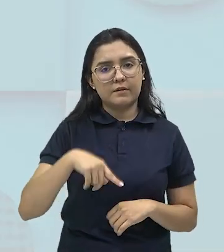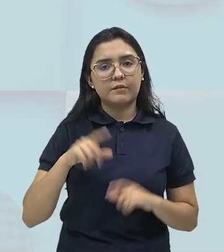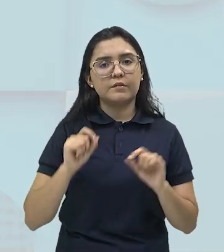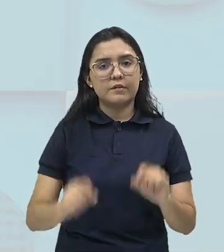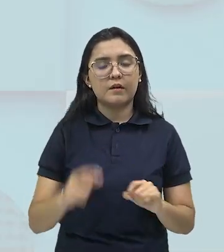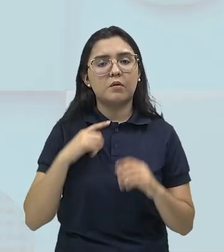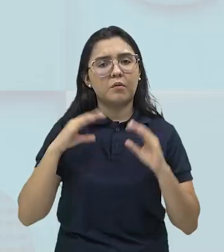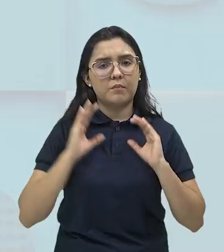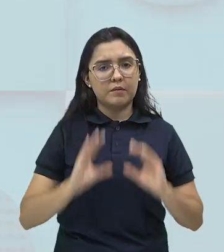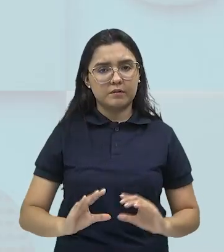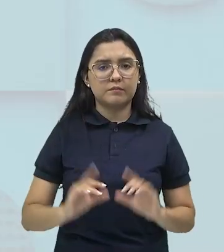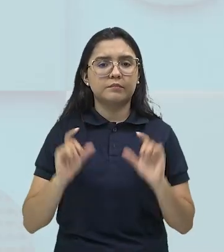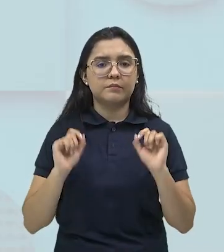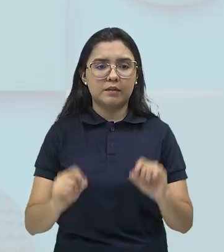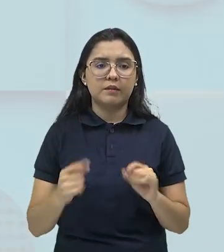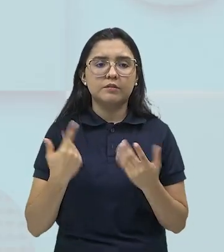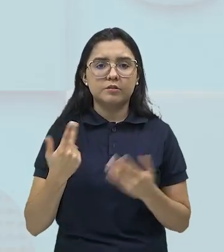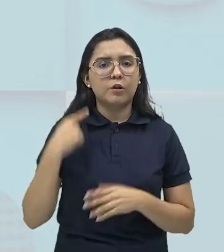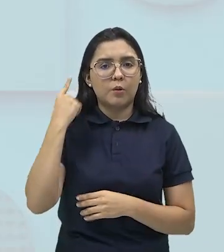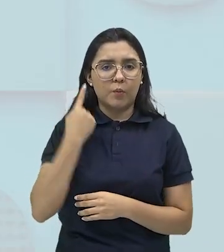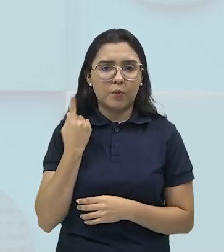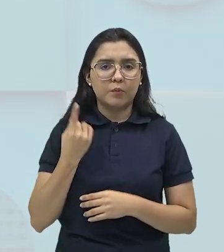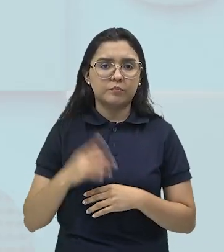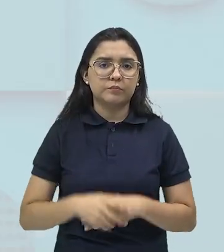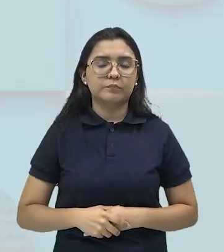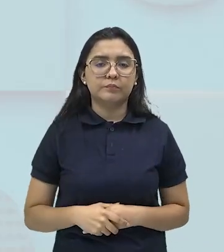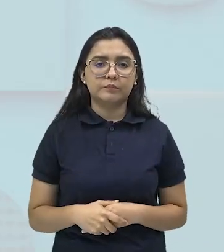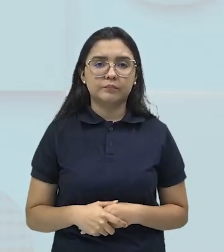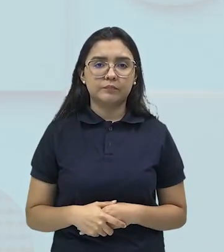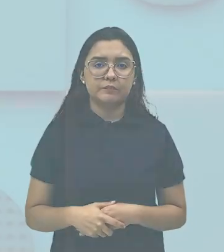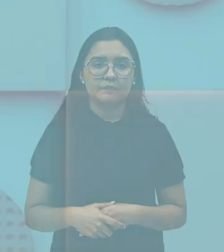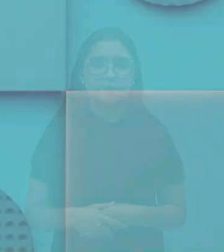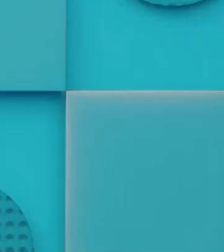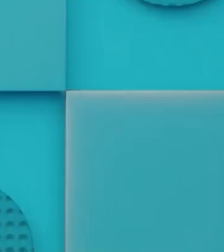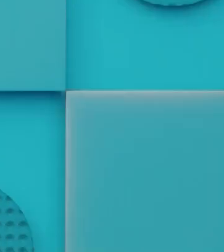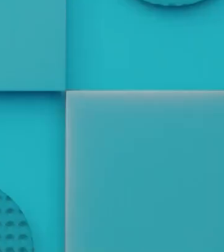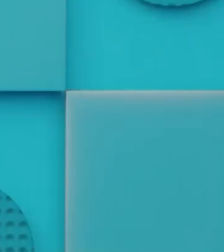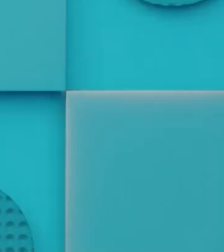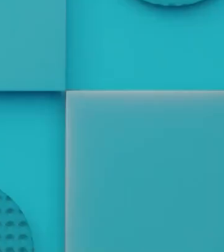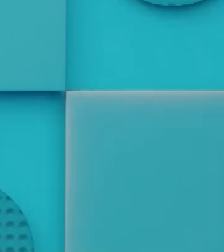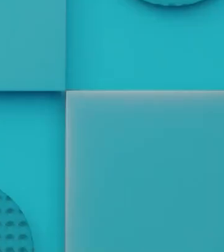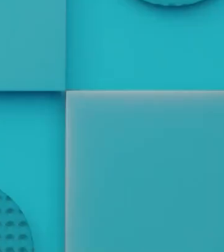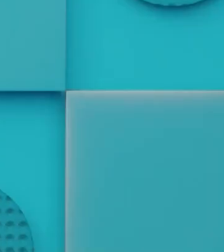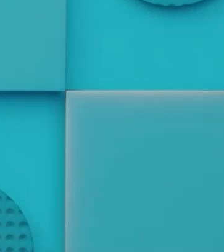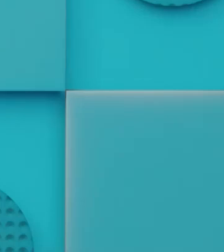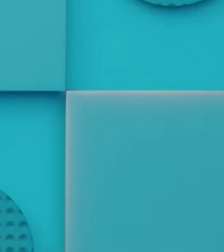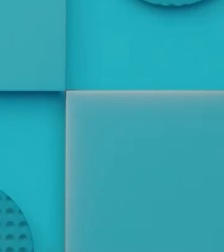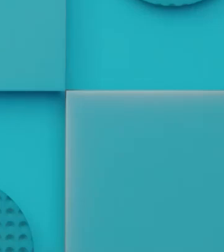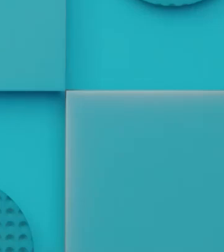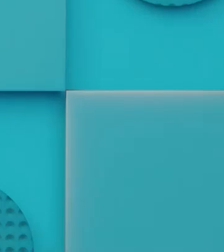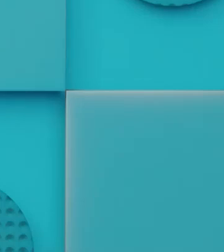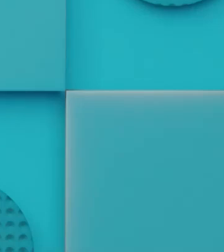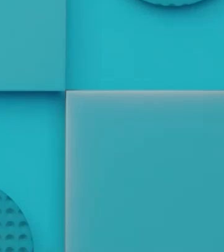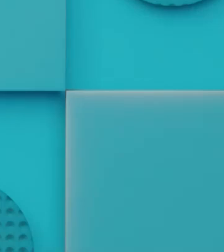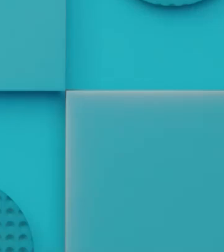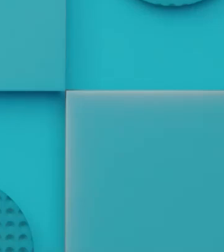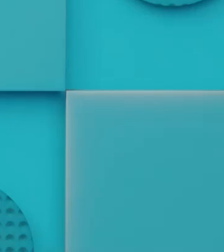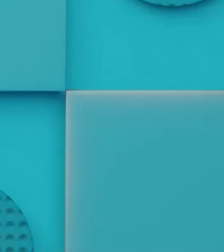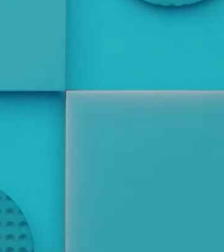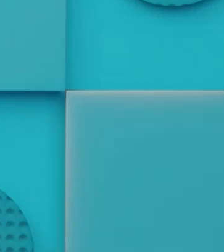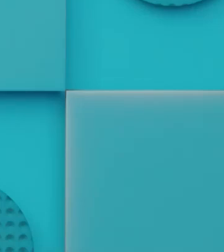o quê? Um comportamento desviante, né? Você passar a noite inteira e não conseguir escolher uma roupa para um evento. Então, para ele, isso